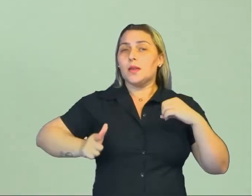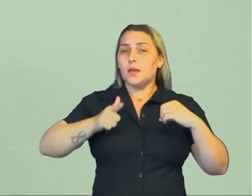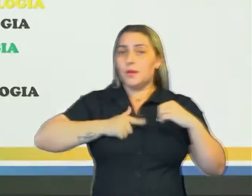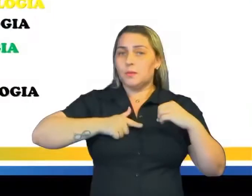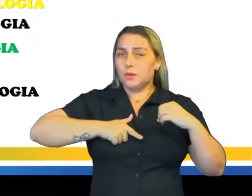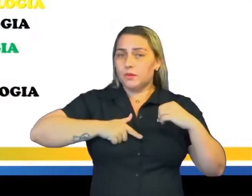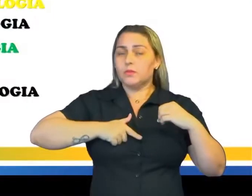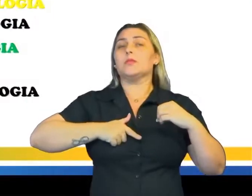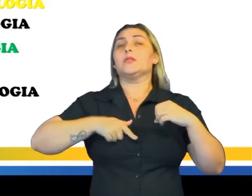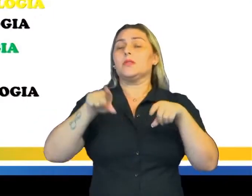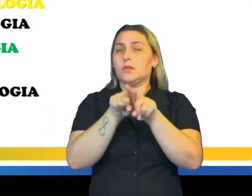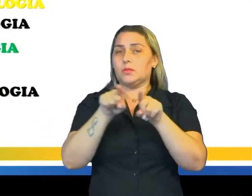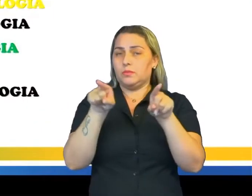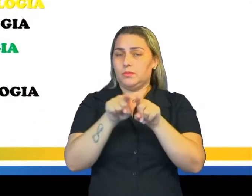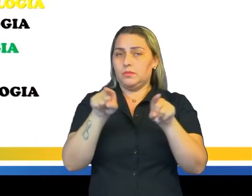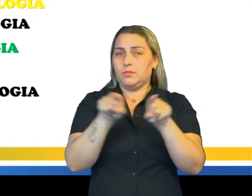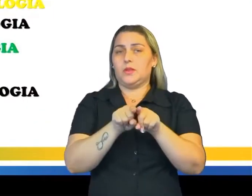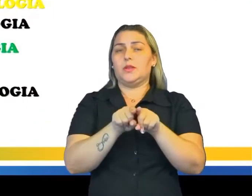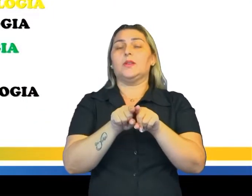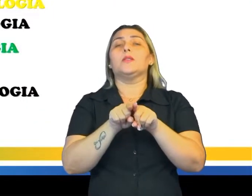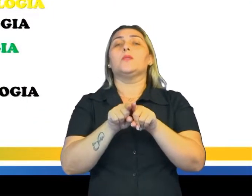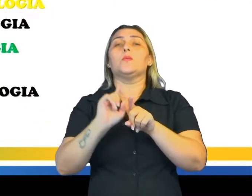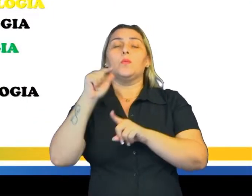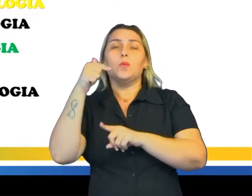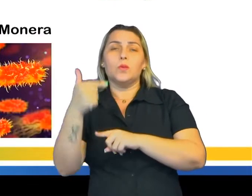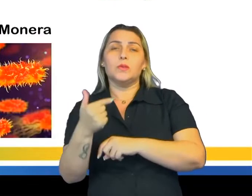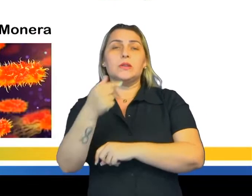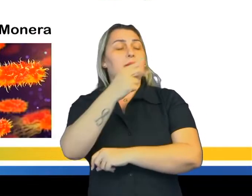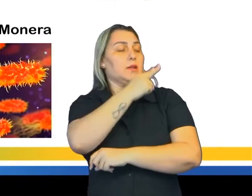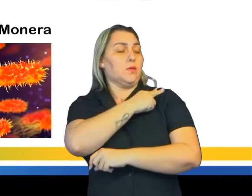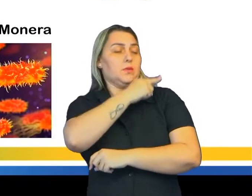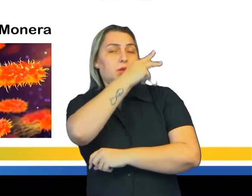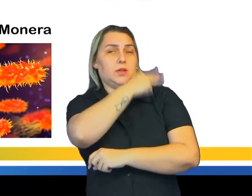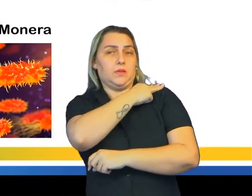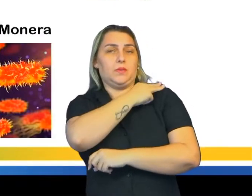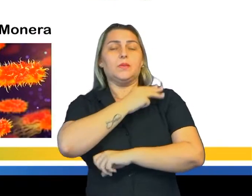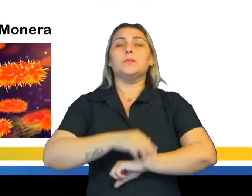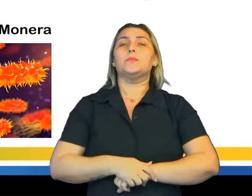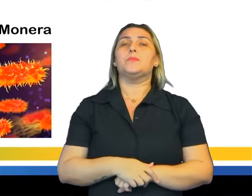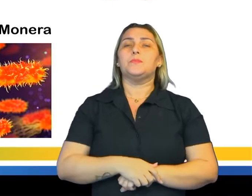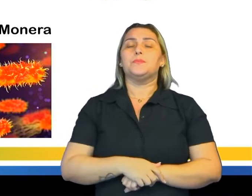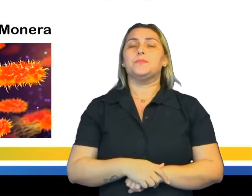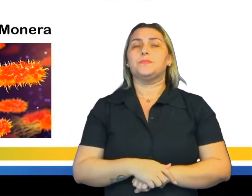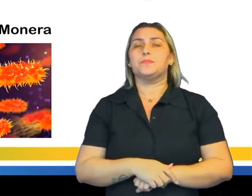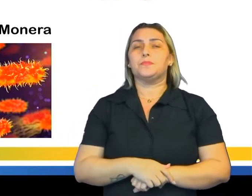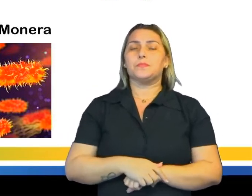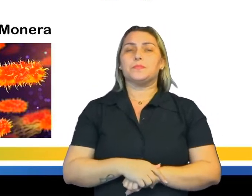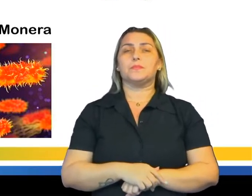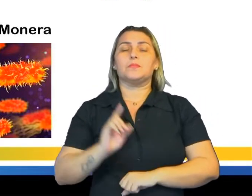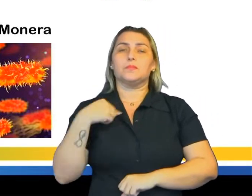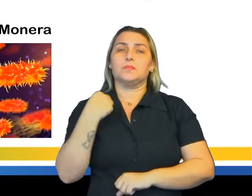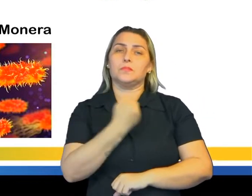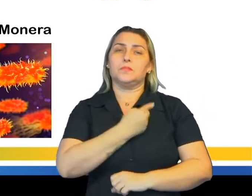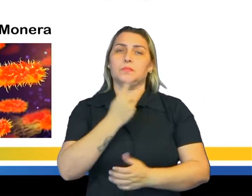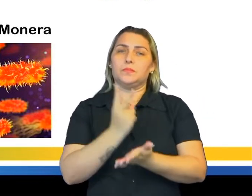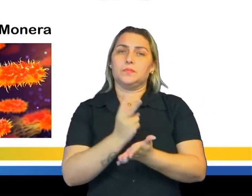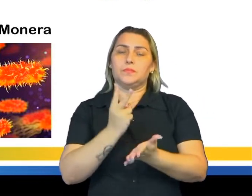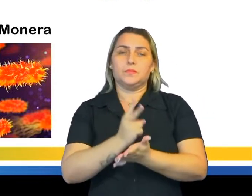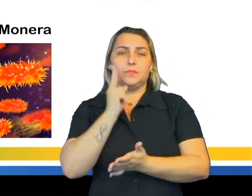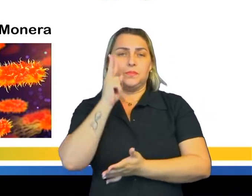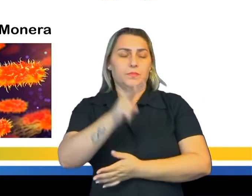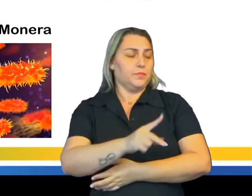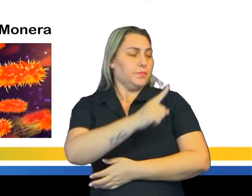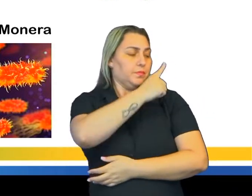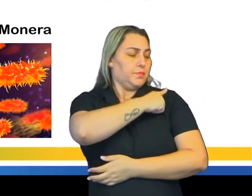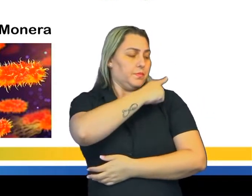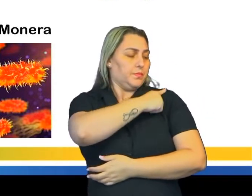relacionados a esse. Esses outros assuntos serão do segundo e terceiro ano. Uma das coisas que nós sempre vemos no